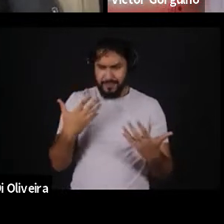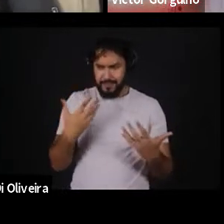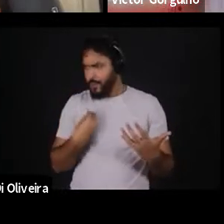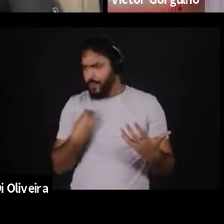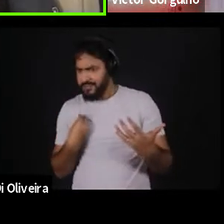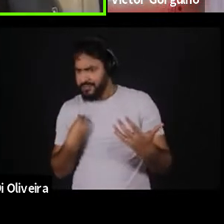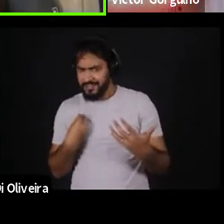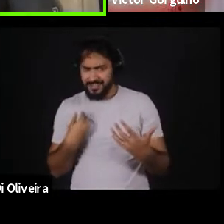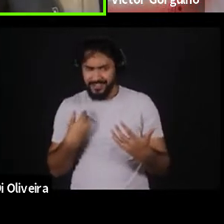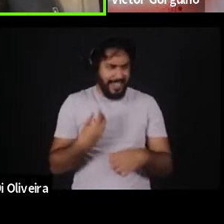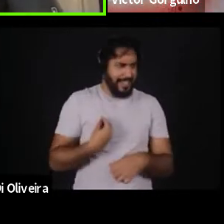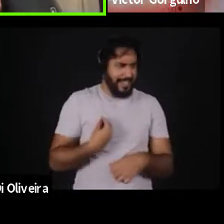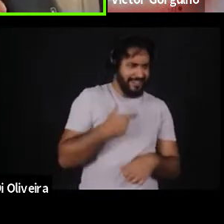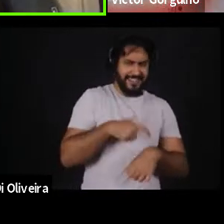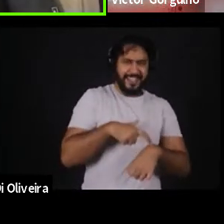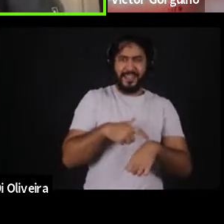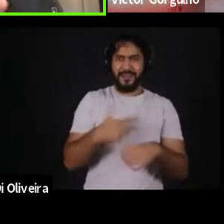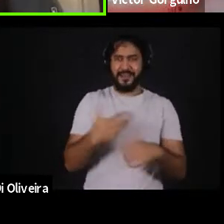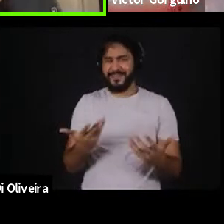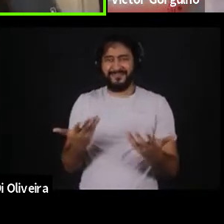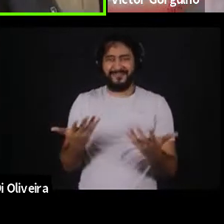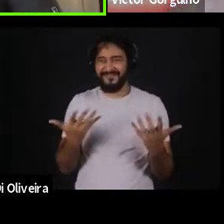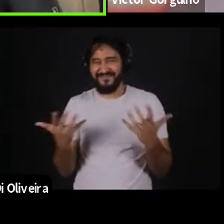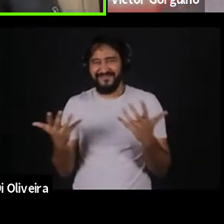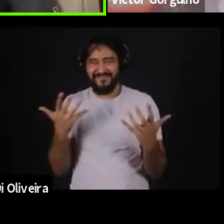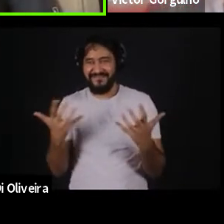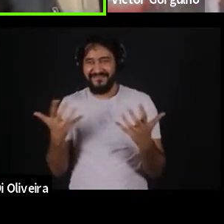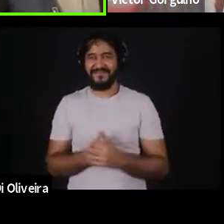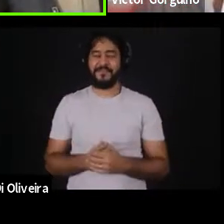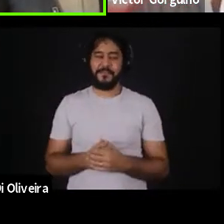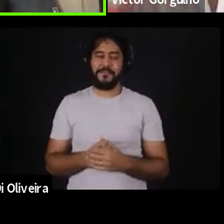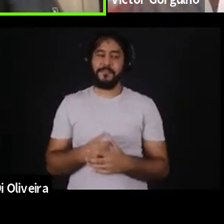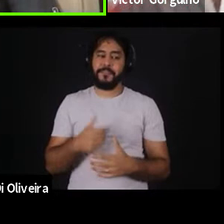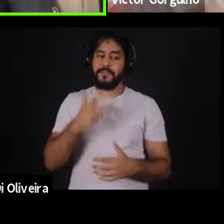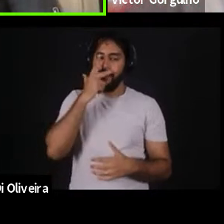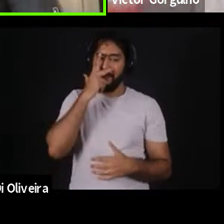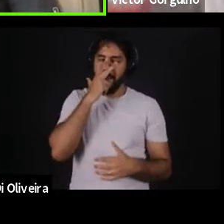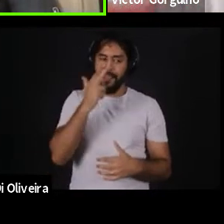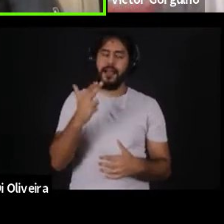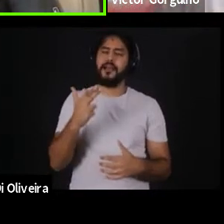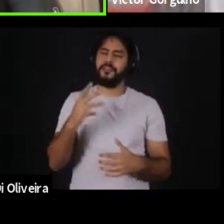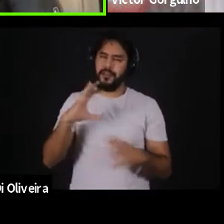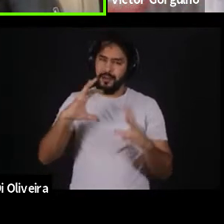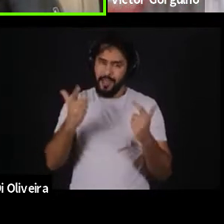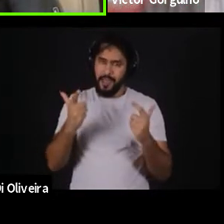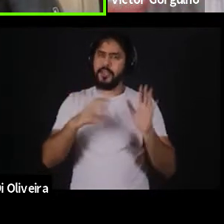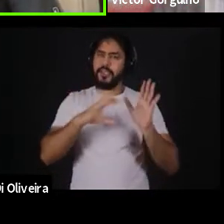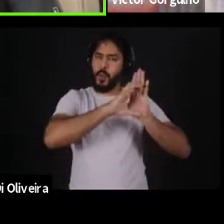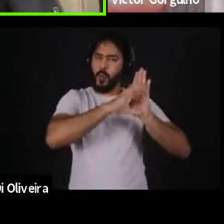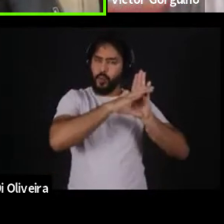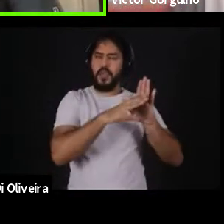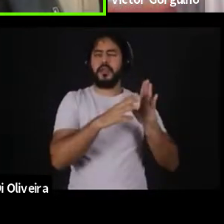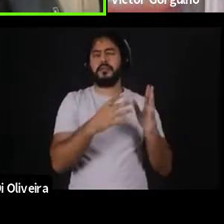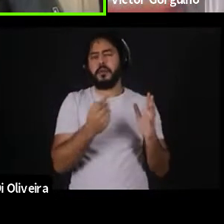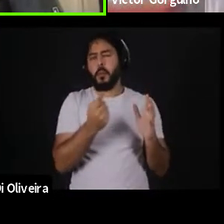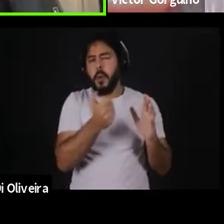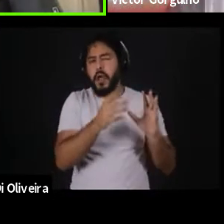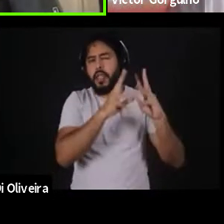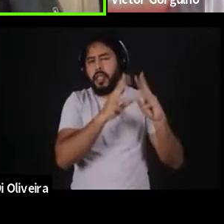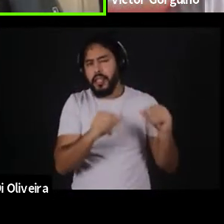eu posso falar essas barbaridades? Porque, enfim, eu acho que tem decadência, degeneração, memória,